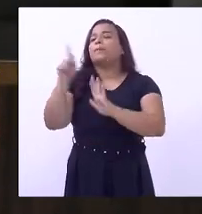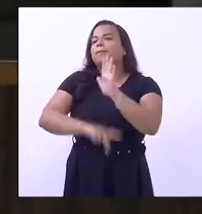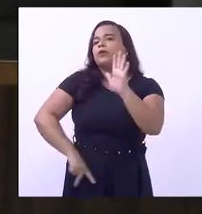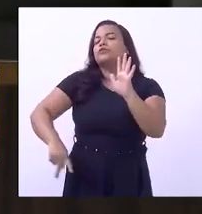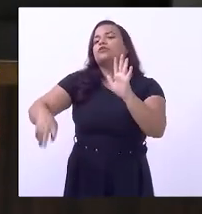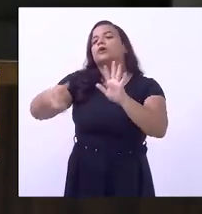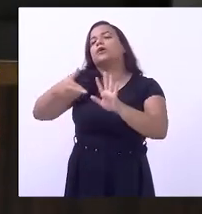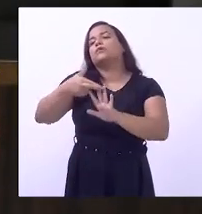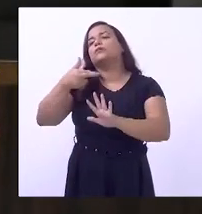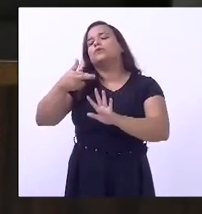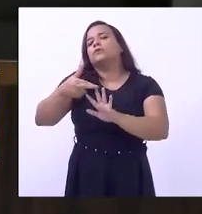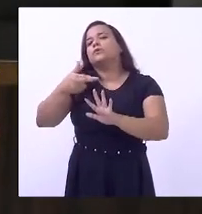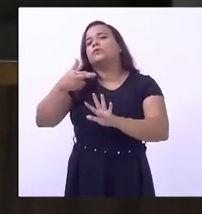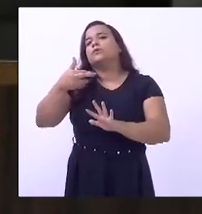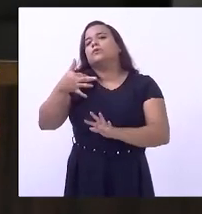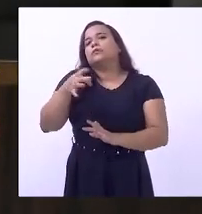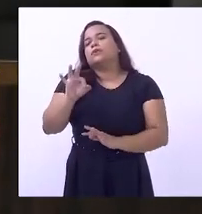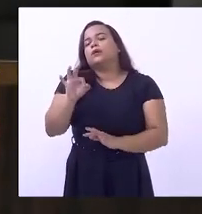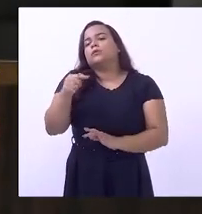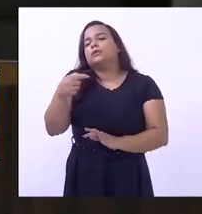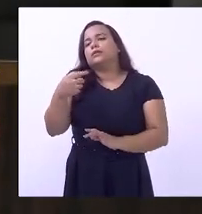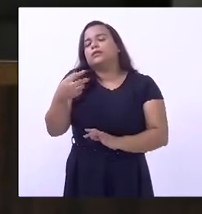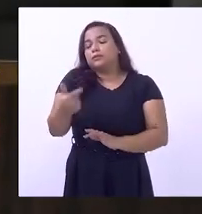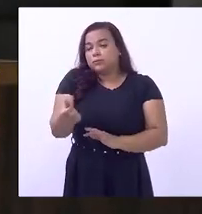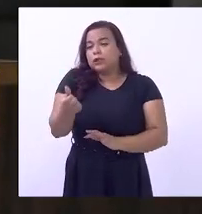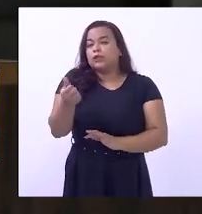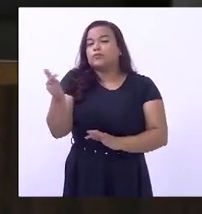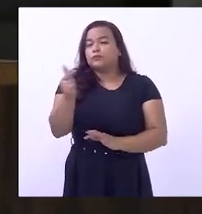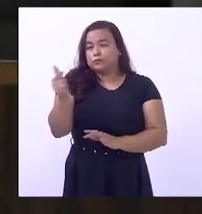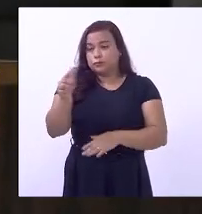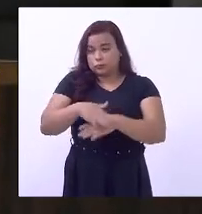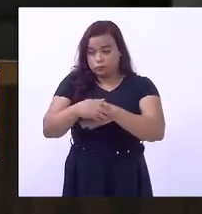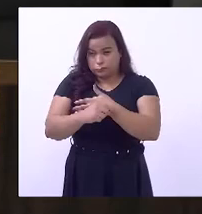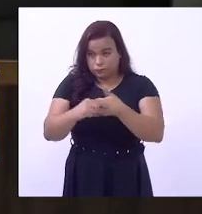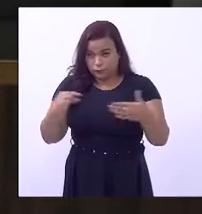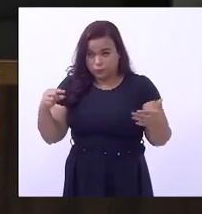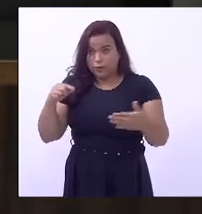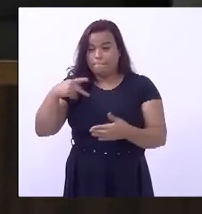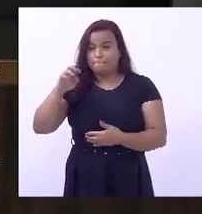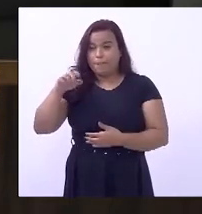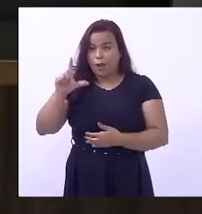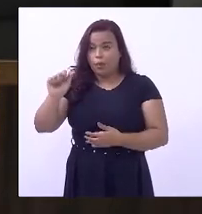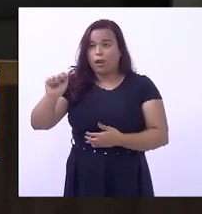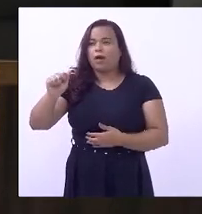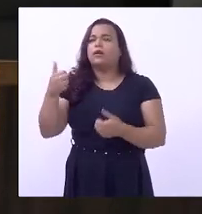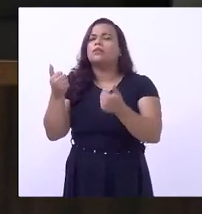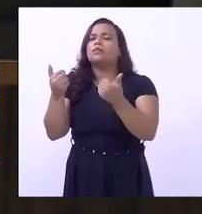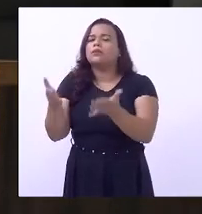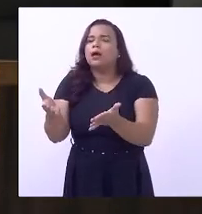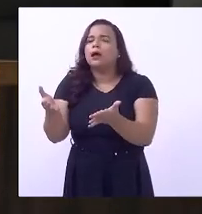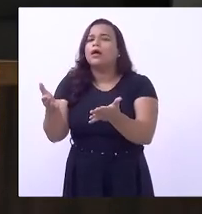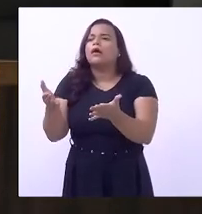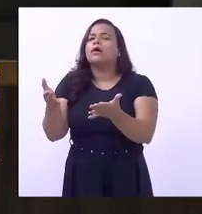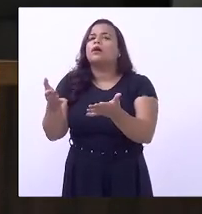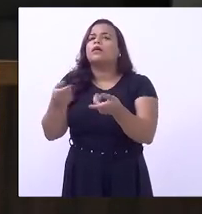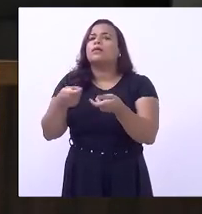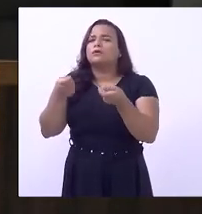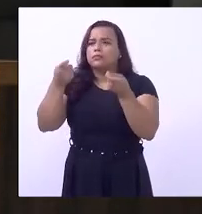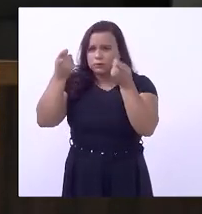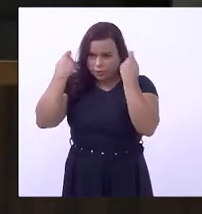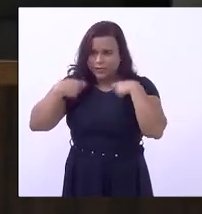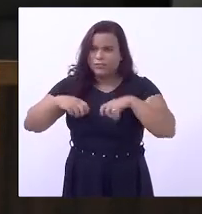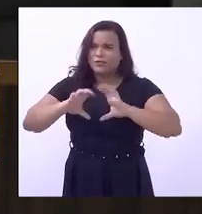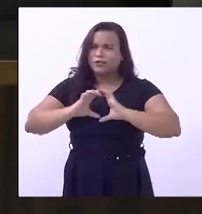de autoria da deputada Paula Tringuelê, que concede a medalha Tiradentes, respectivo diploma, ao senhor Joselito Pereira Oliveira, ex-prefeito do município